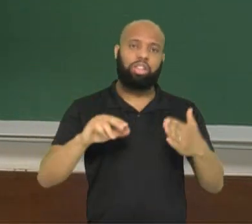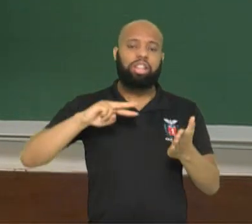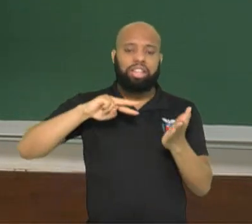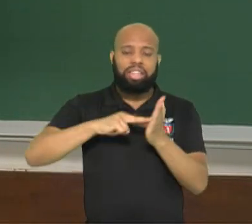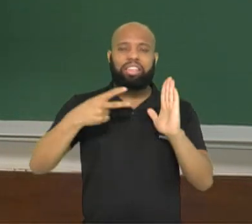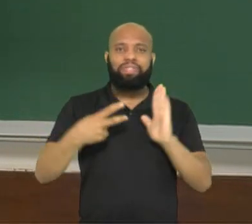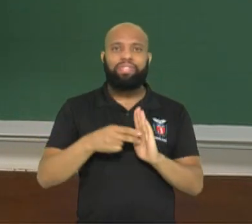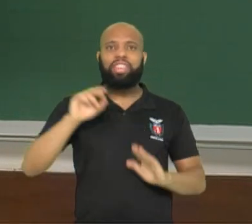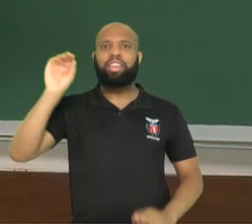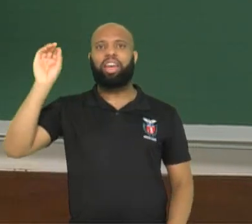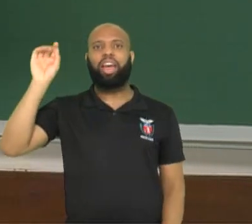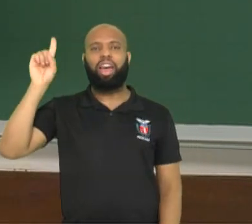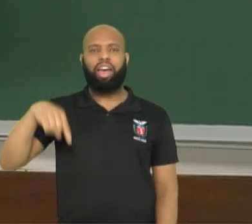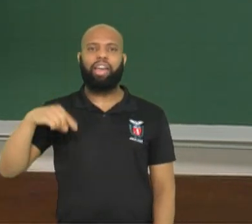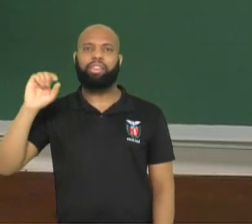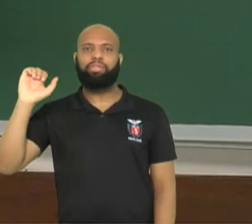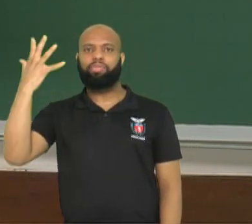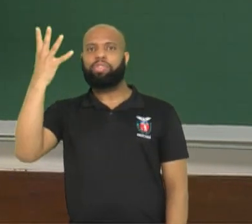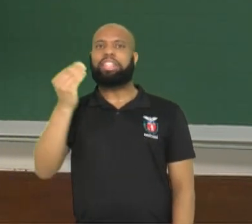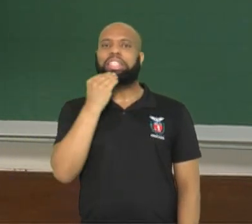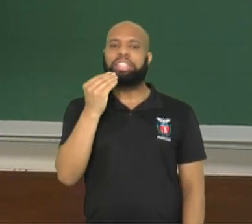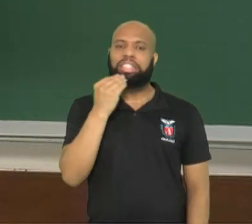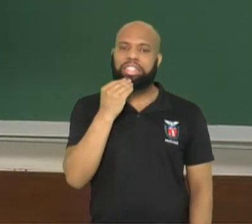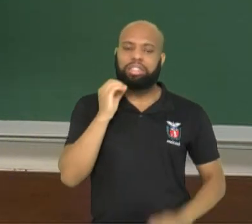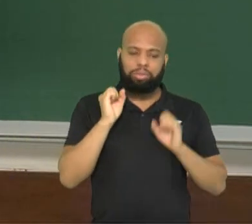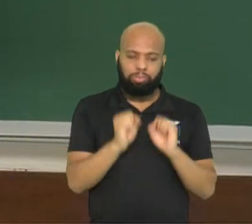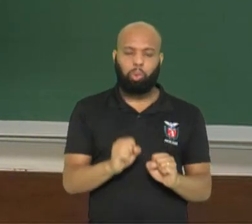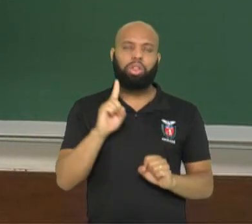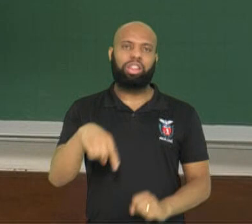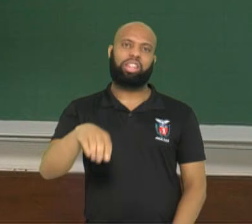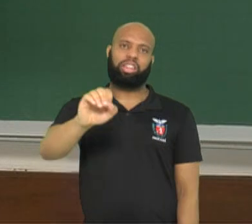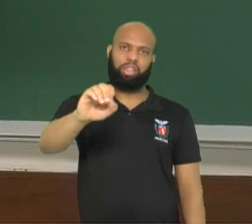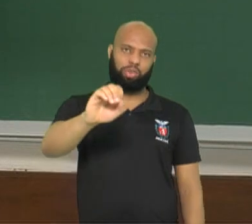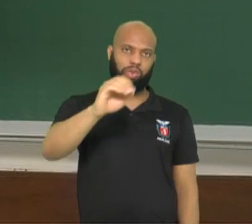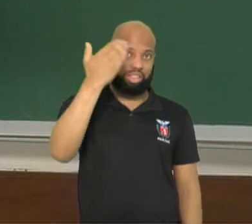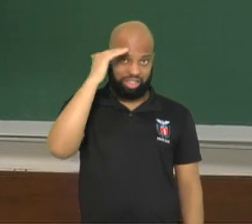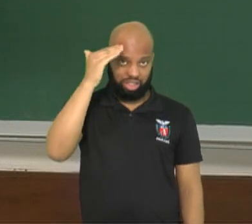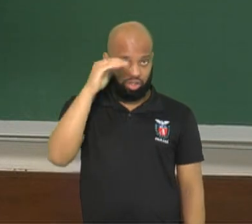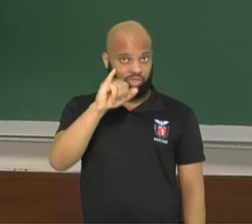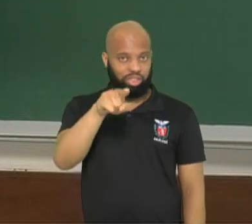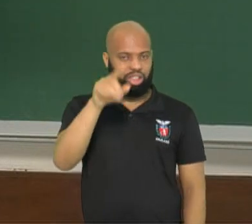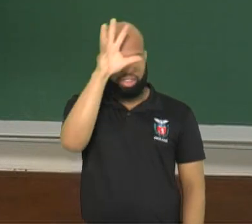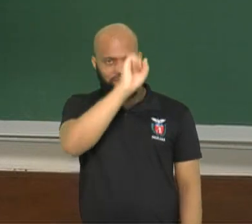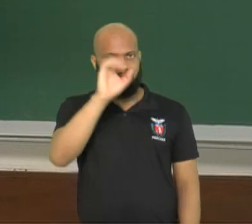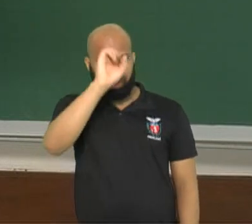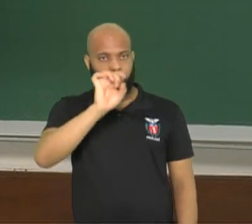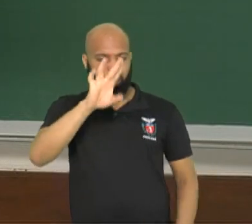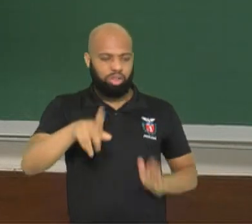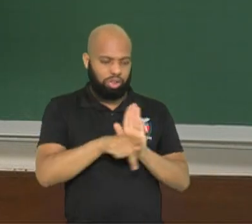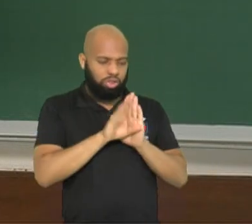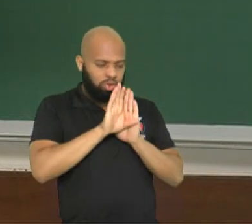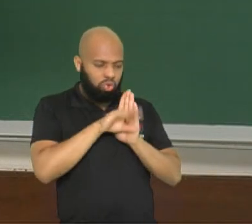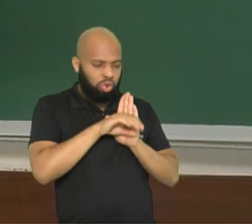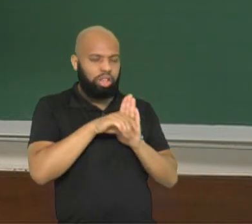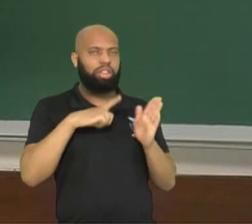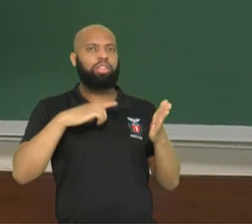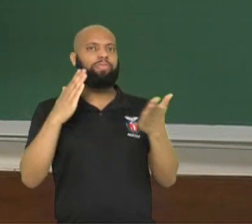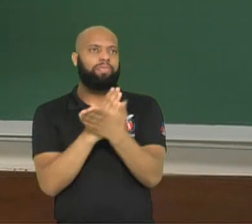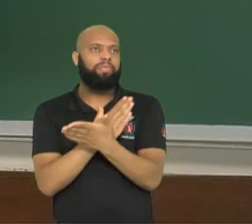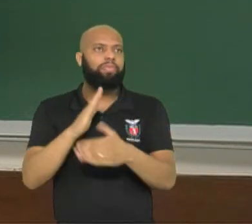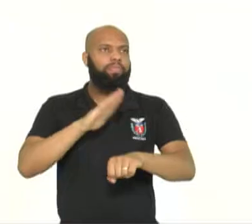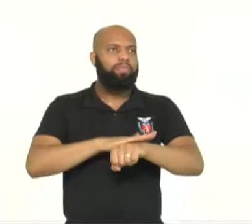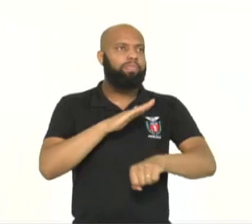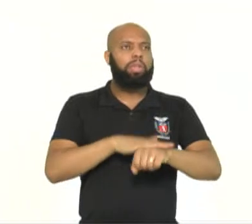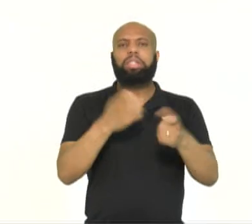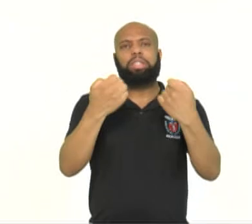eu digo que a probabilidade é zero, ok? Tá vendo? Se você aprende só o conceito, em algumas situações você